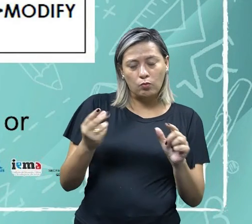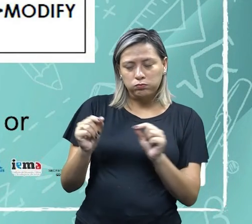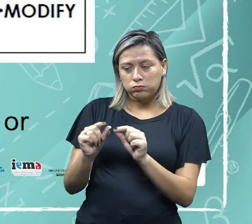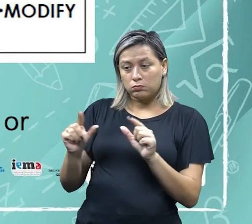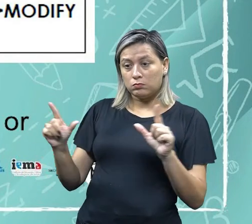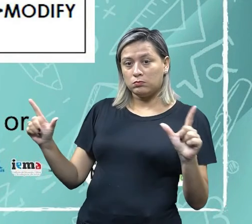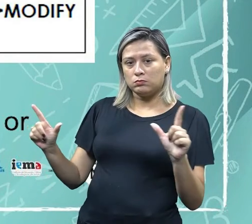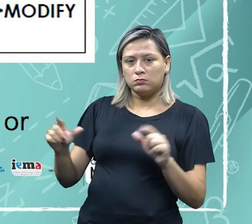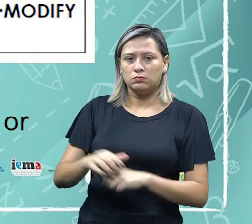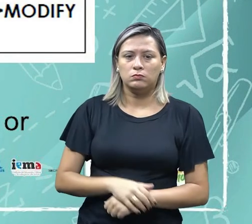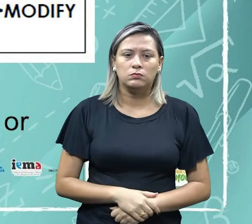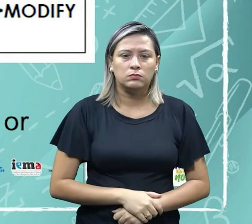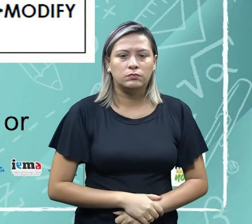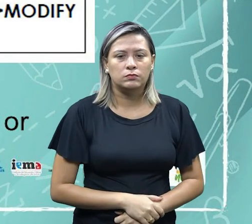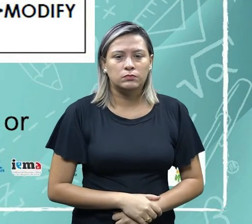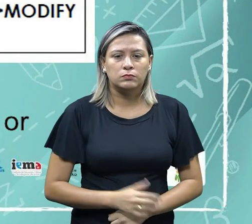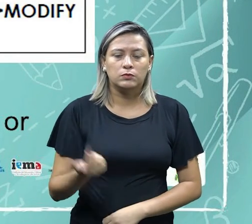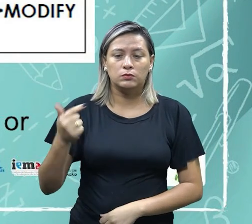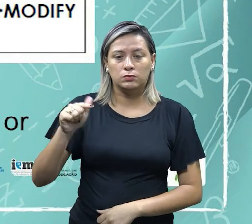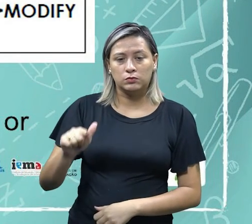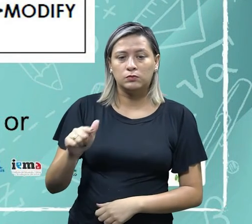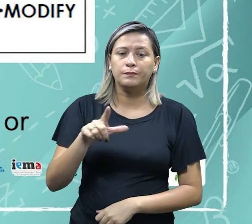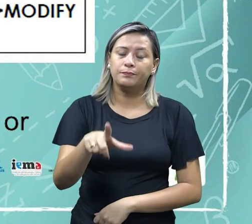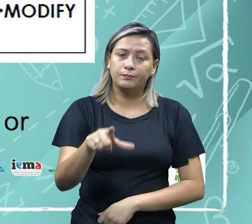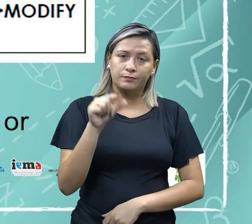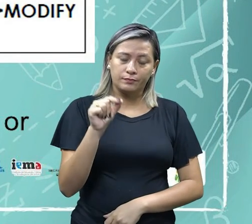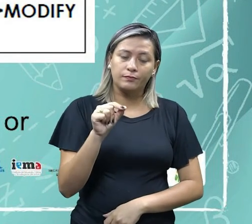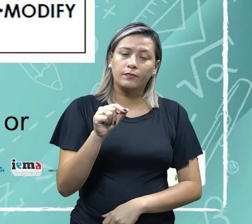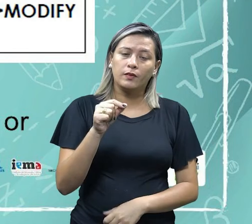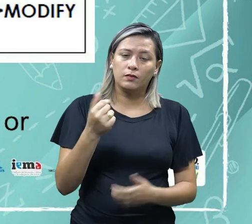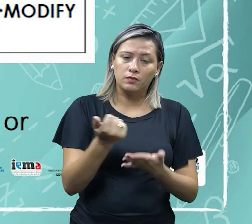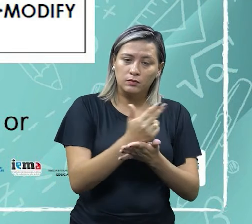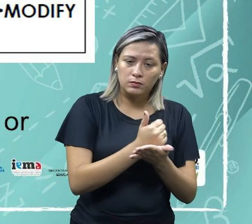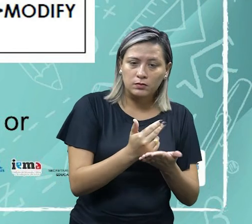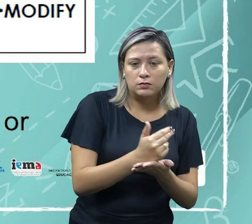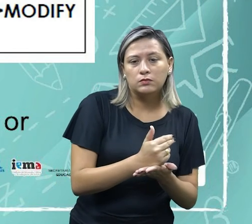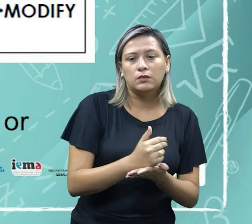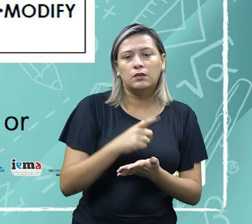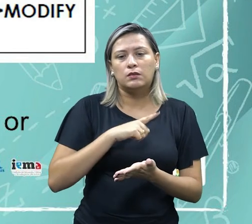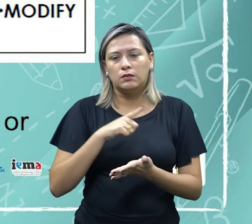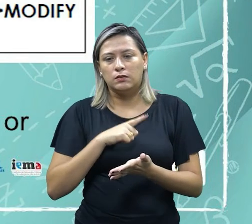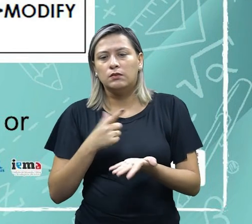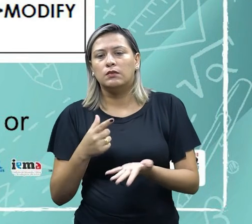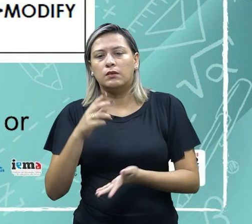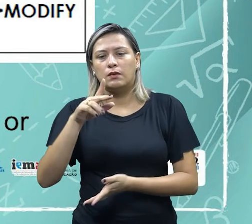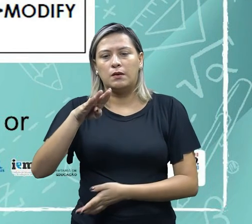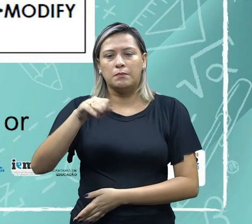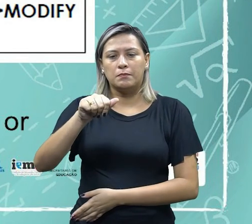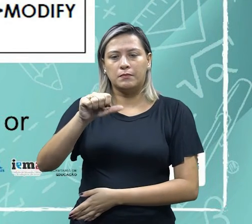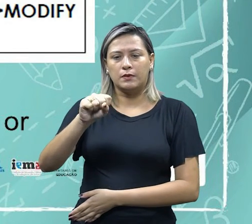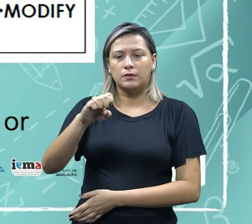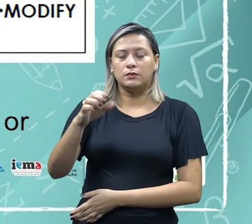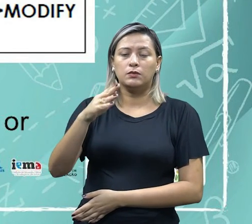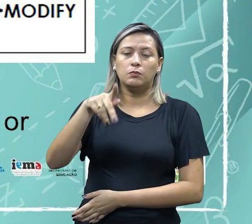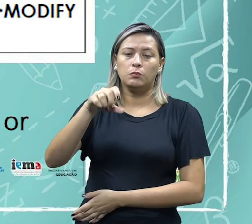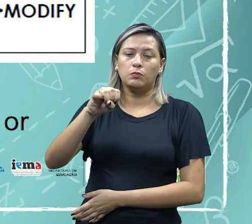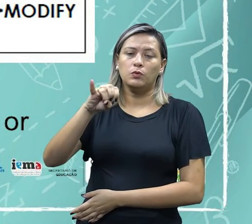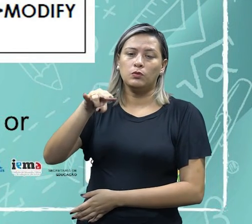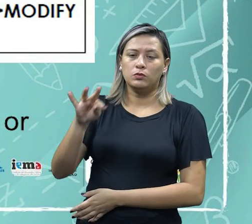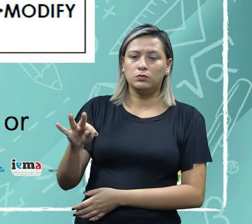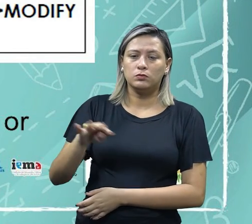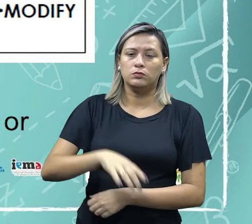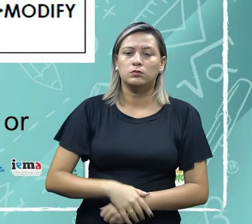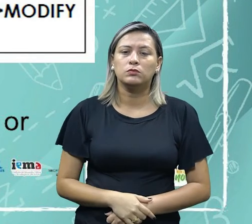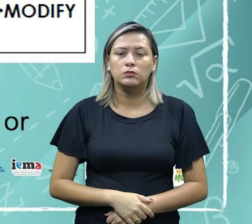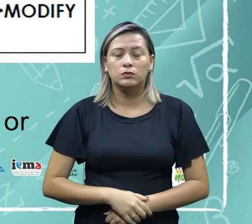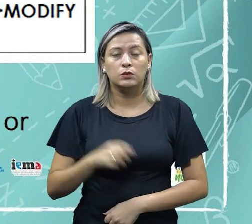Os seguintes prompts serão exibidos. Select Object, novamente você vai selecionar o objeto, tá? Specific Base Point,